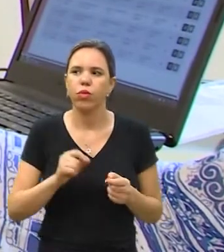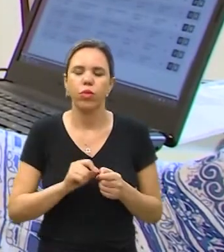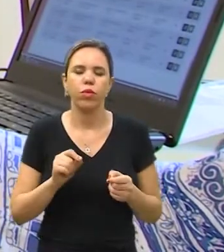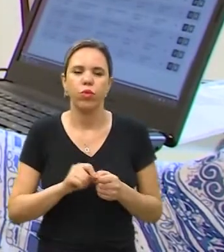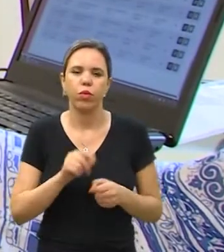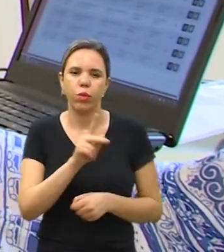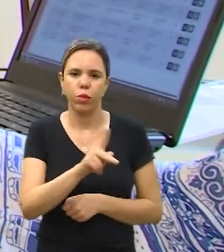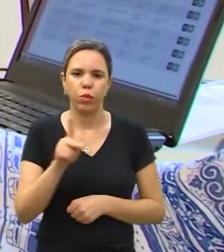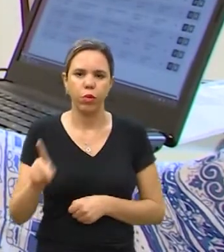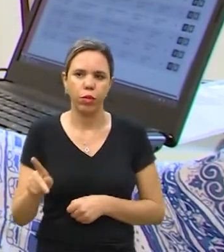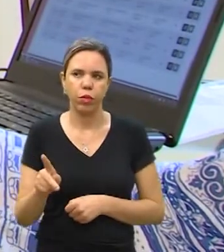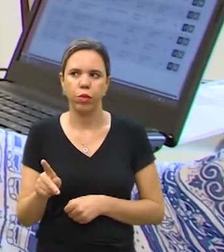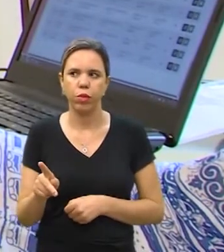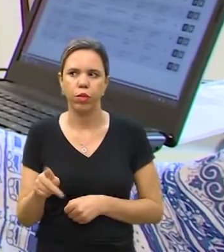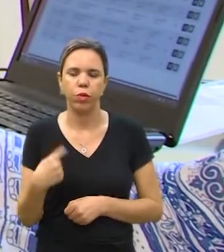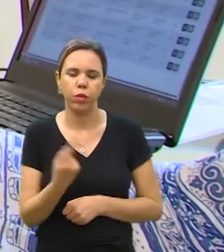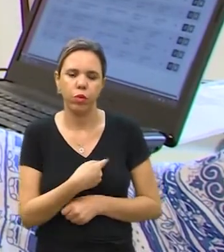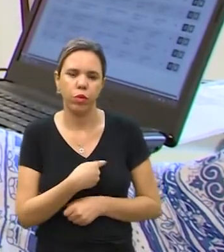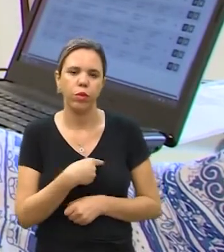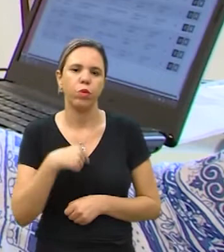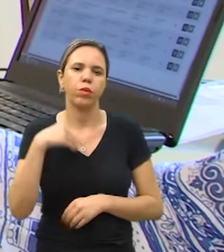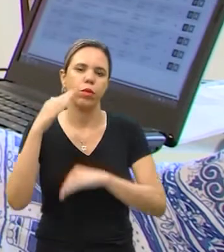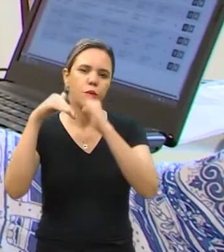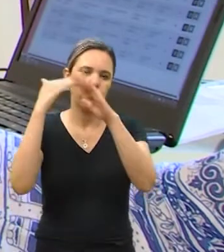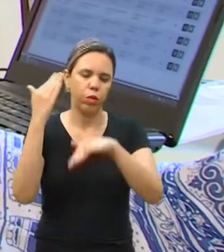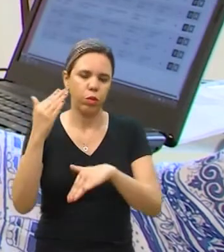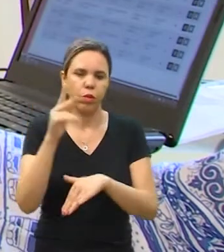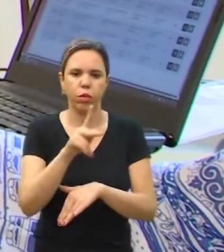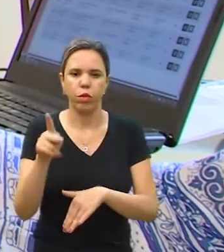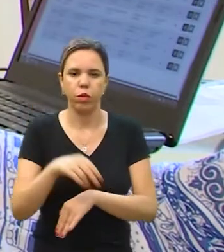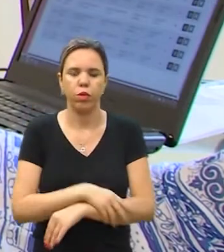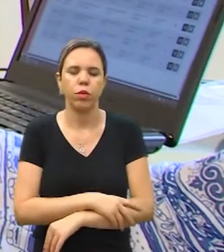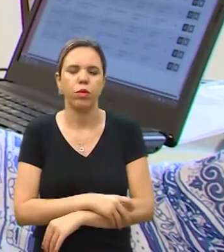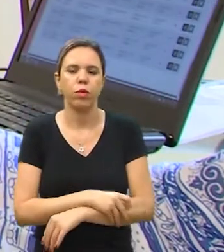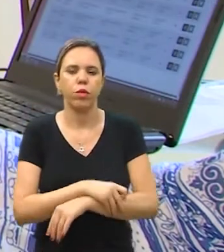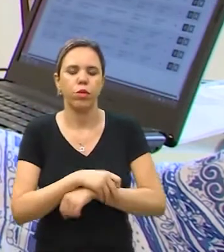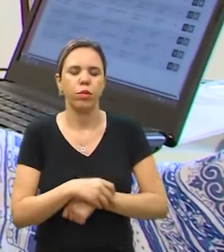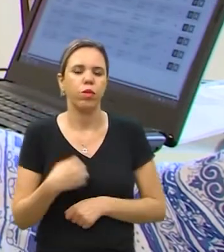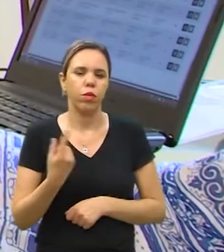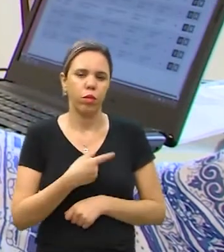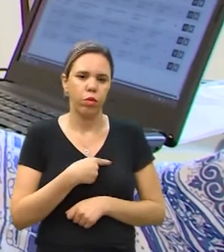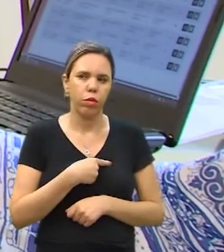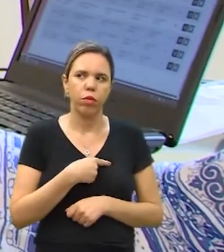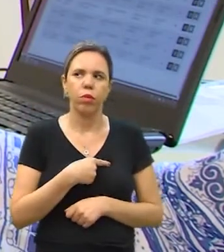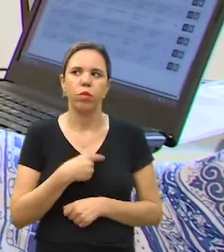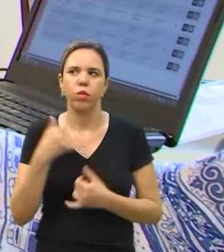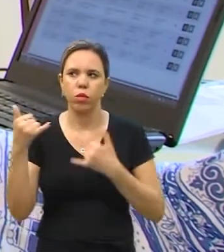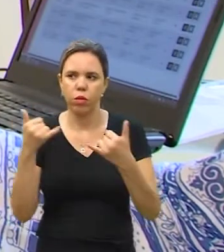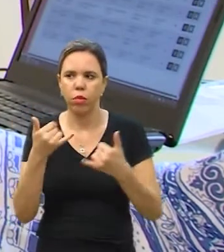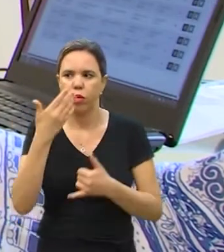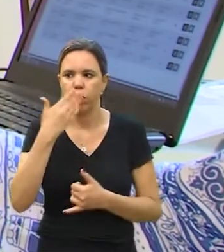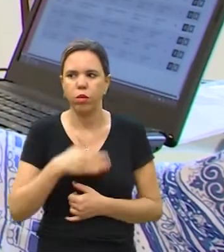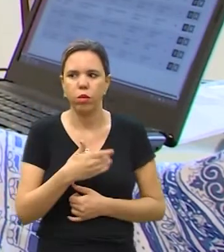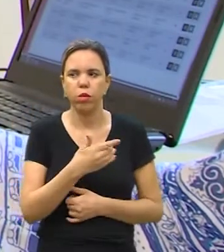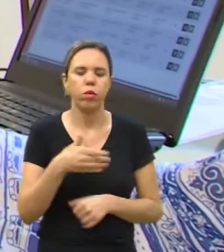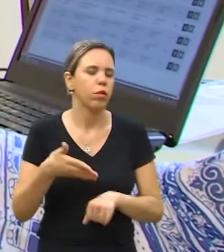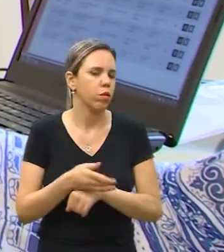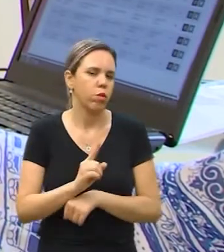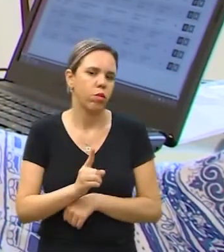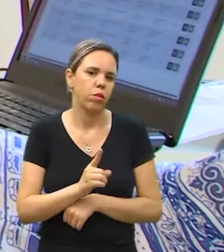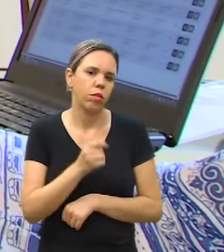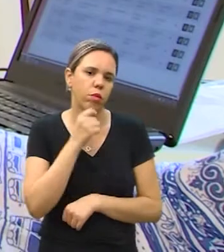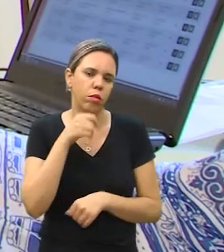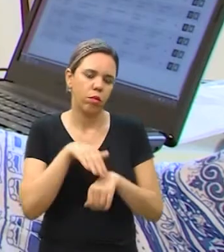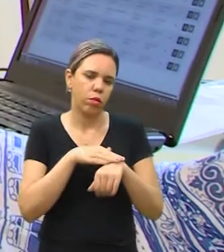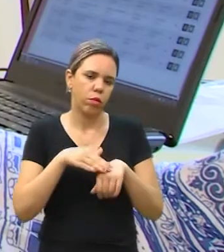como educadores, professores, a gente foi mais além, muitos professores. Nós ligamos para algumas crianças que não estavam